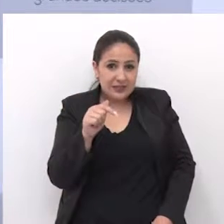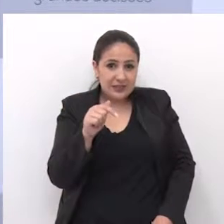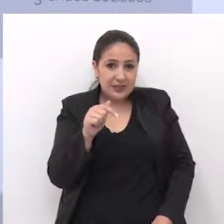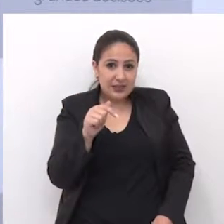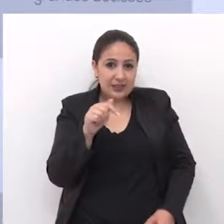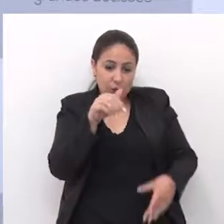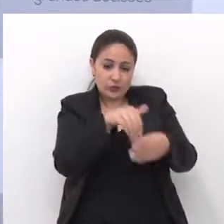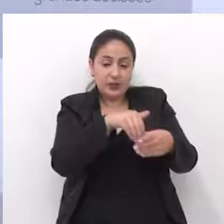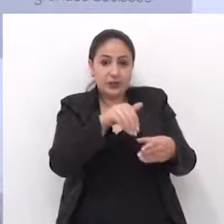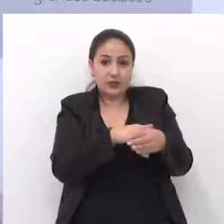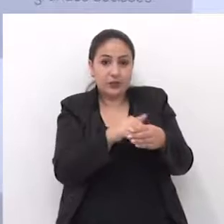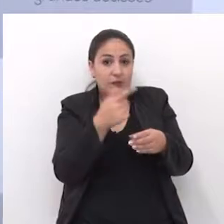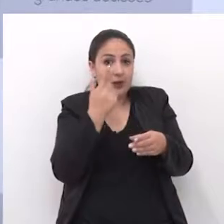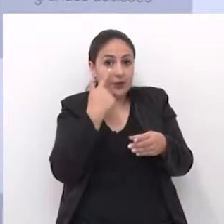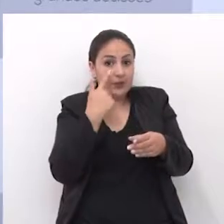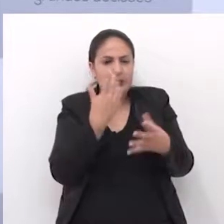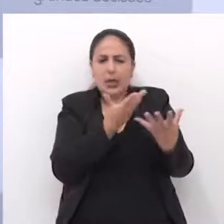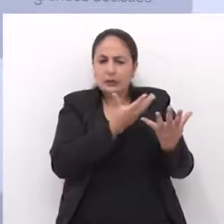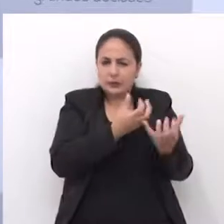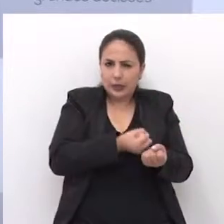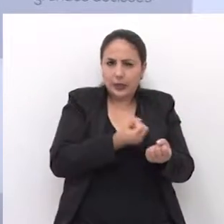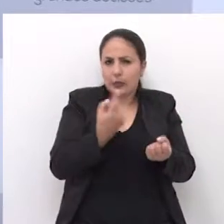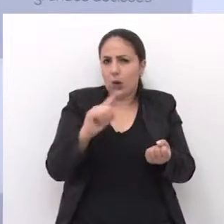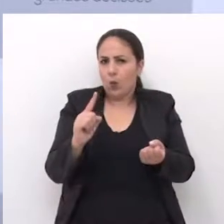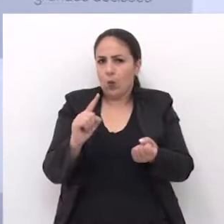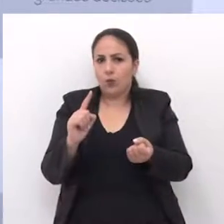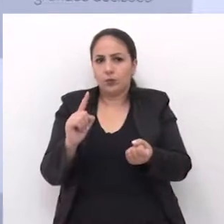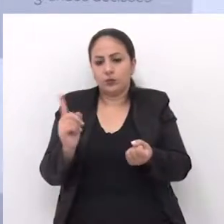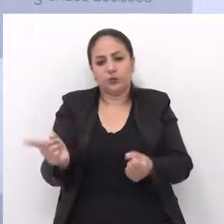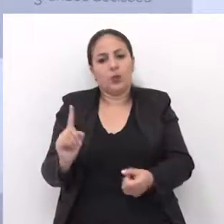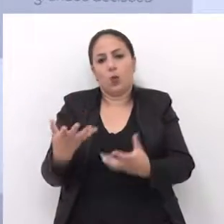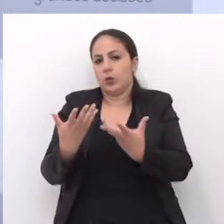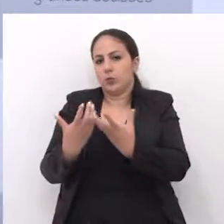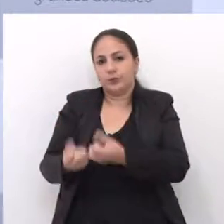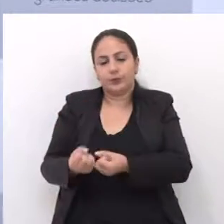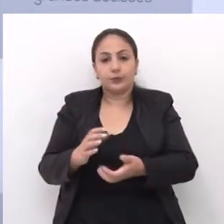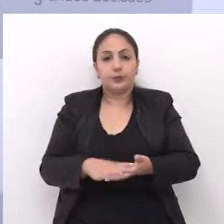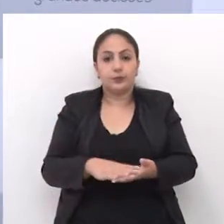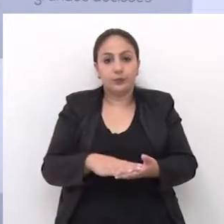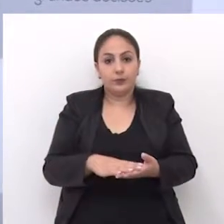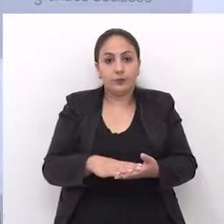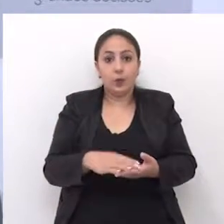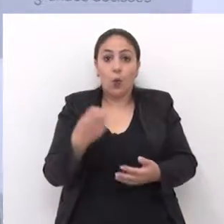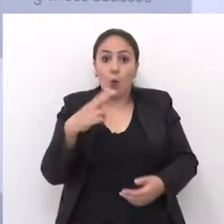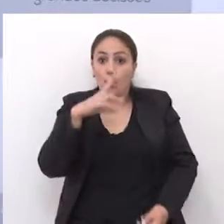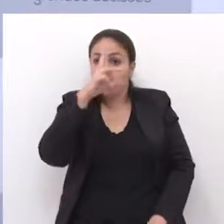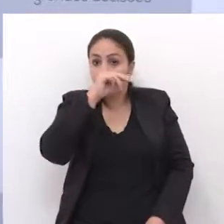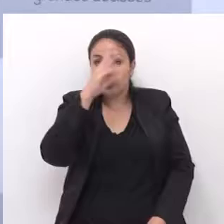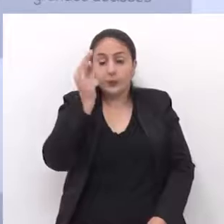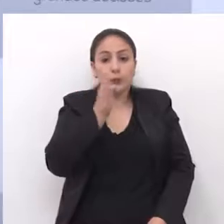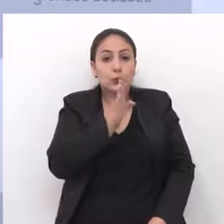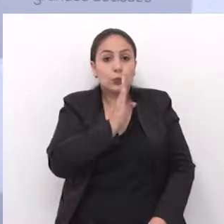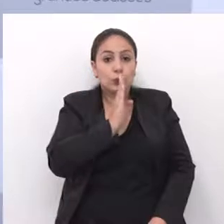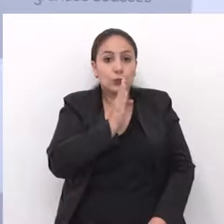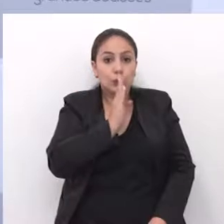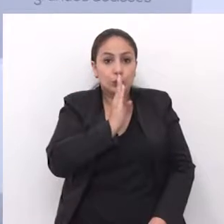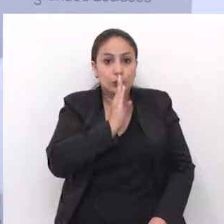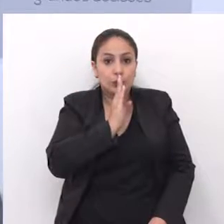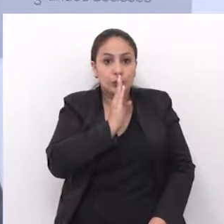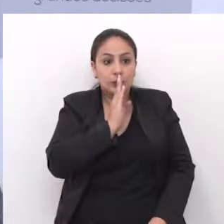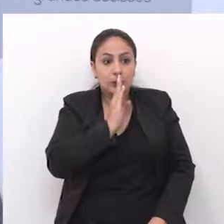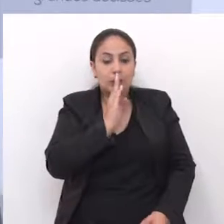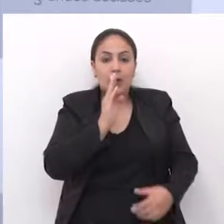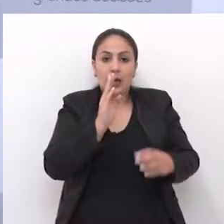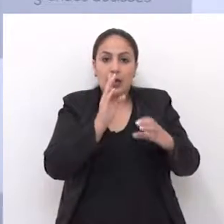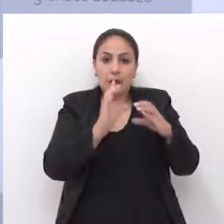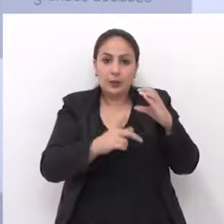essa matéria tem a sua definição, se será sancionada, se será vetada, ou se o Executivo silenciará para a matéria e